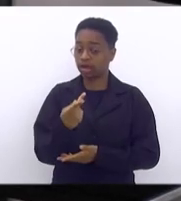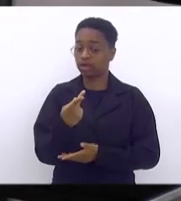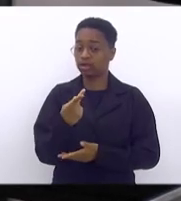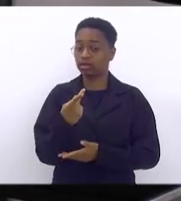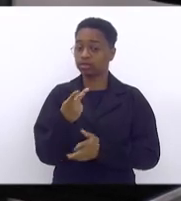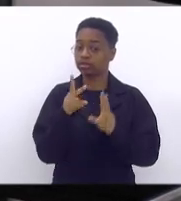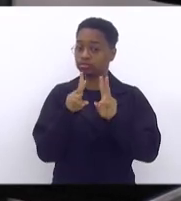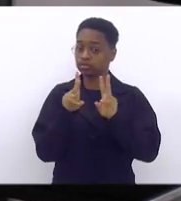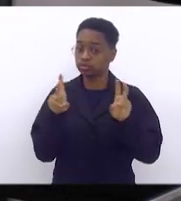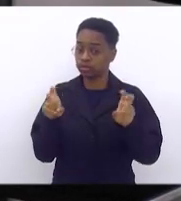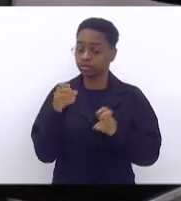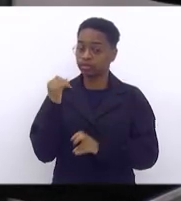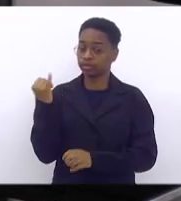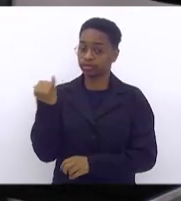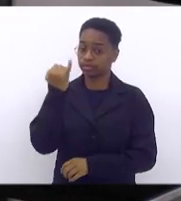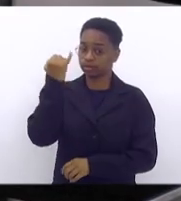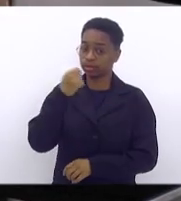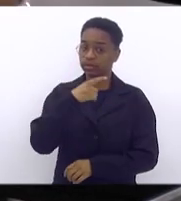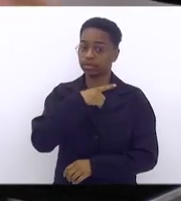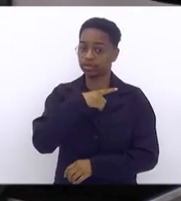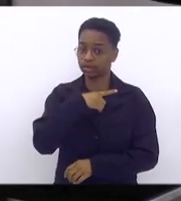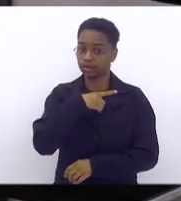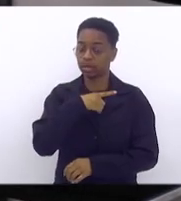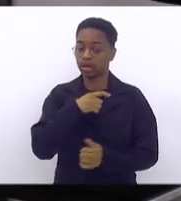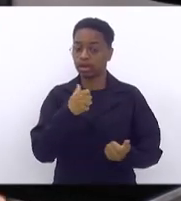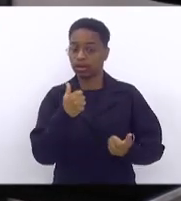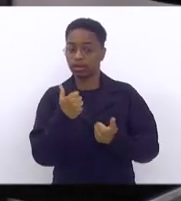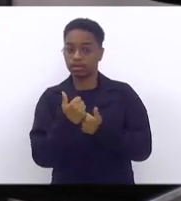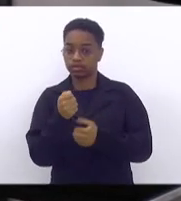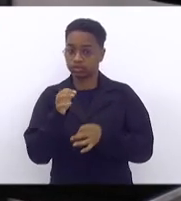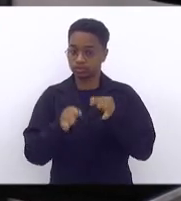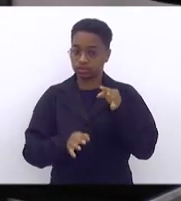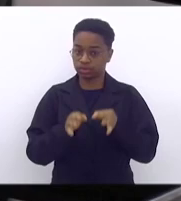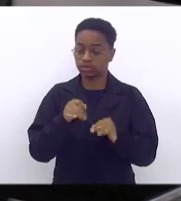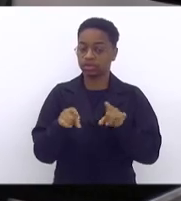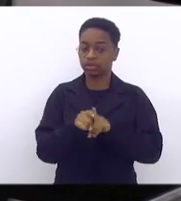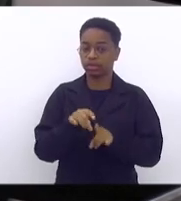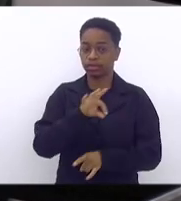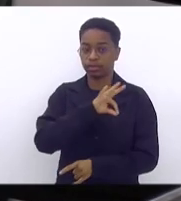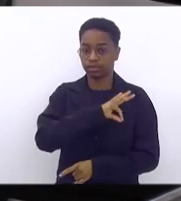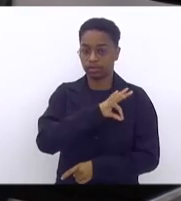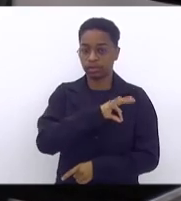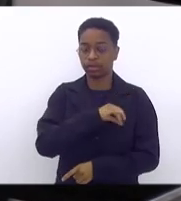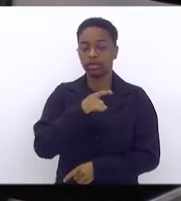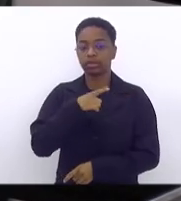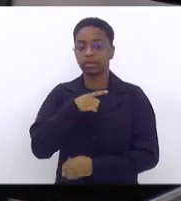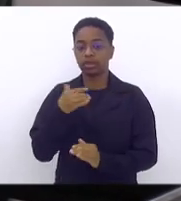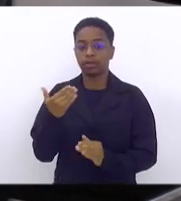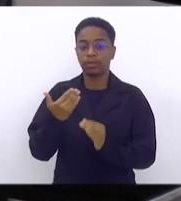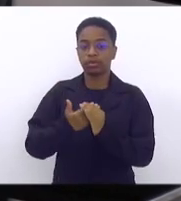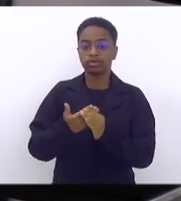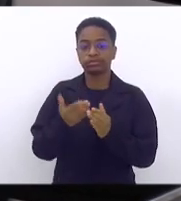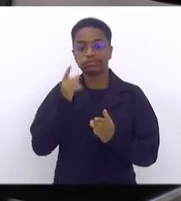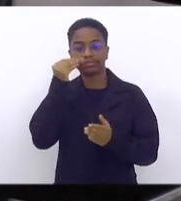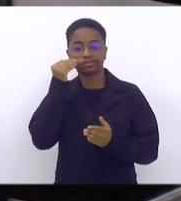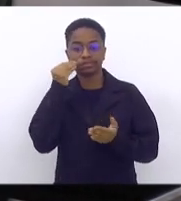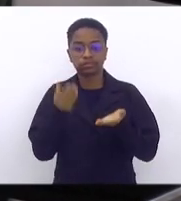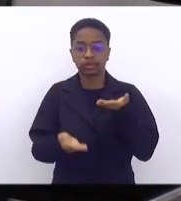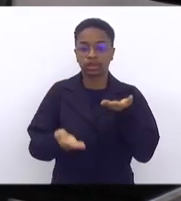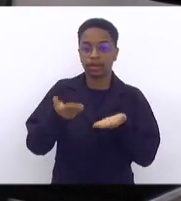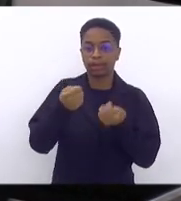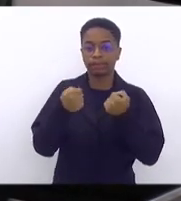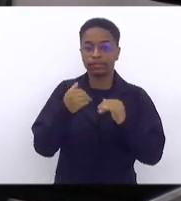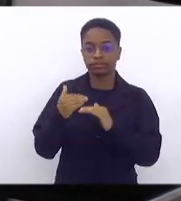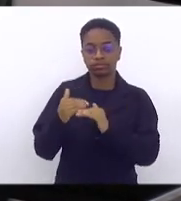importância da gente ter no aparato jurídico policial um processo de maior equilíbrio. Tem que ser